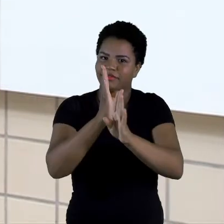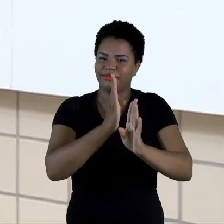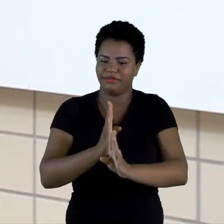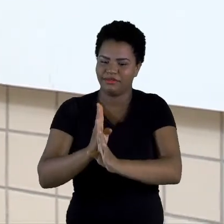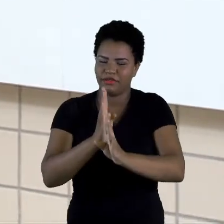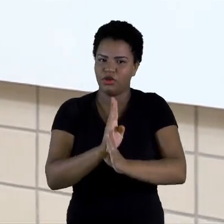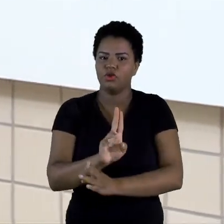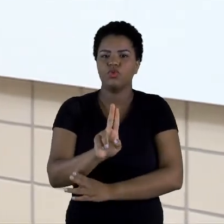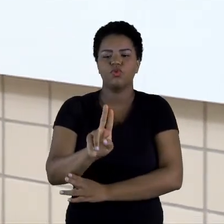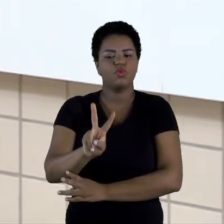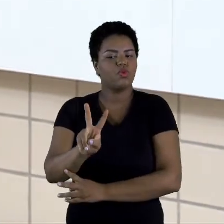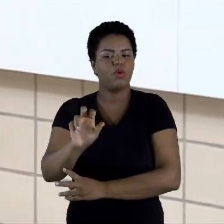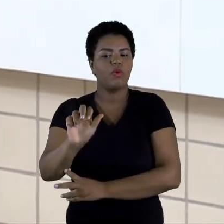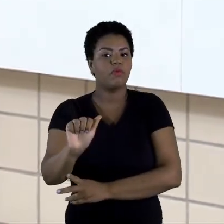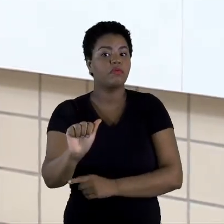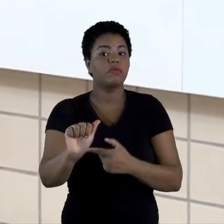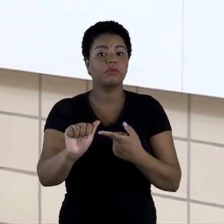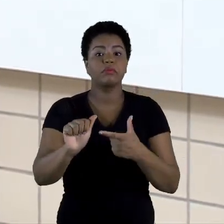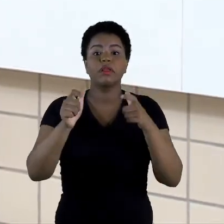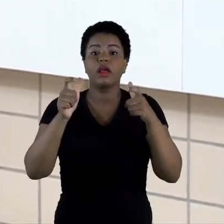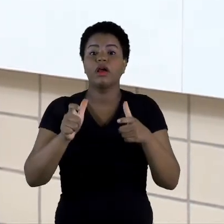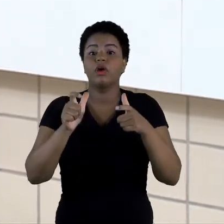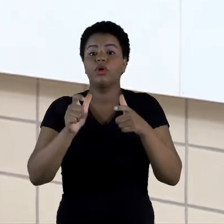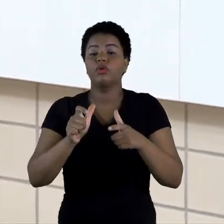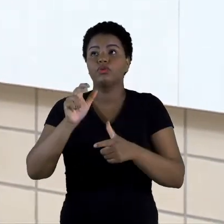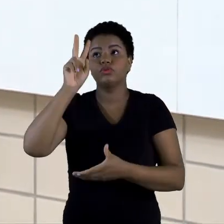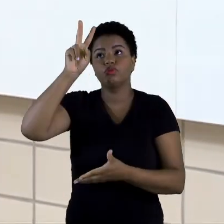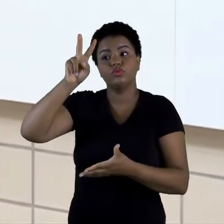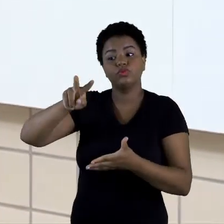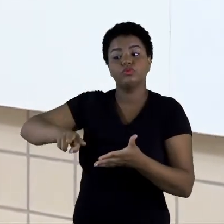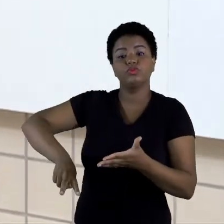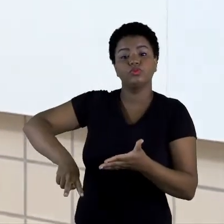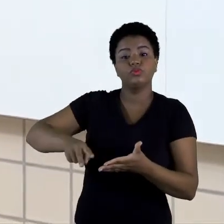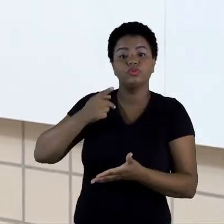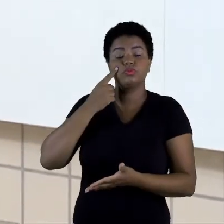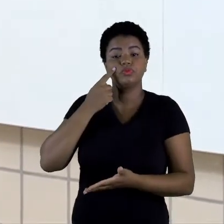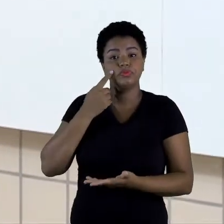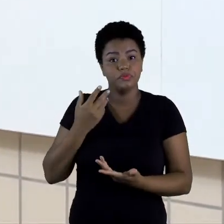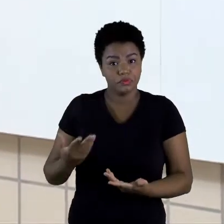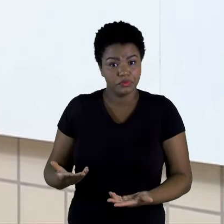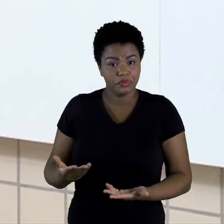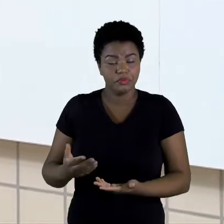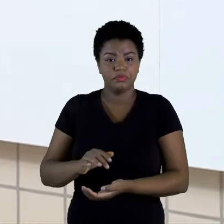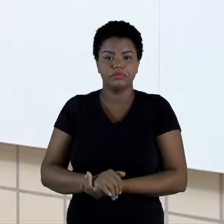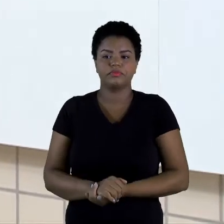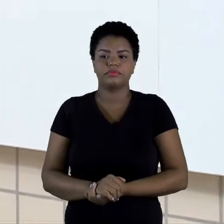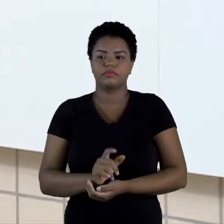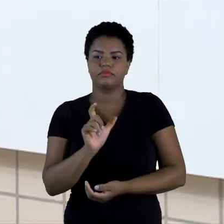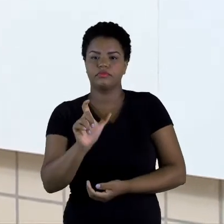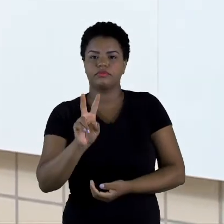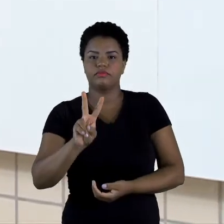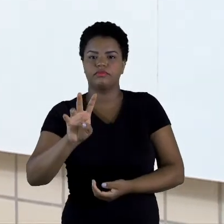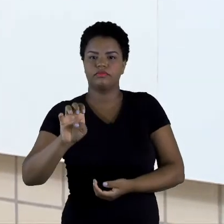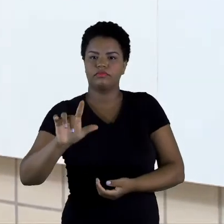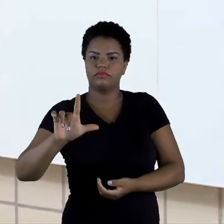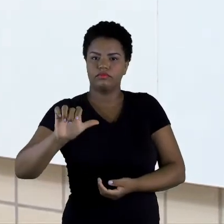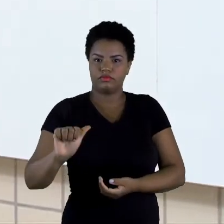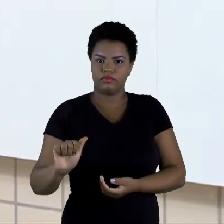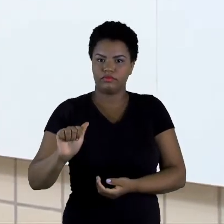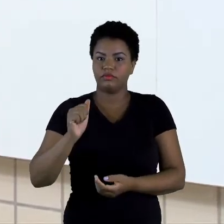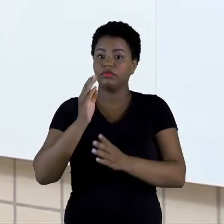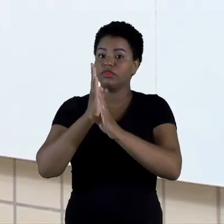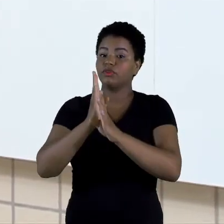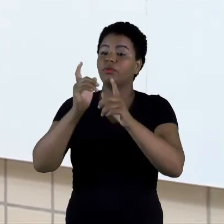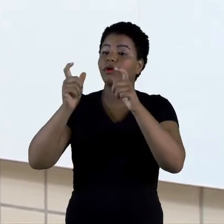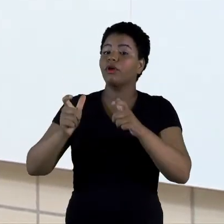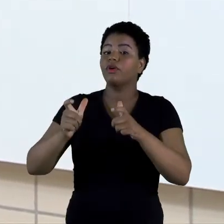Uva, dá uma olhadinha e descobre onde é que está a uva. Olharam? A palavra vela, descobre onde que